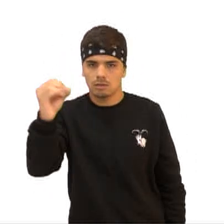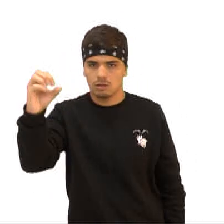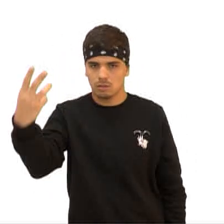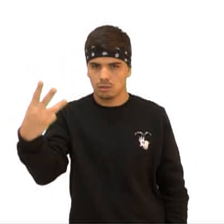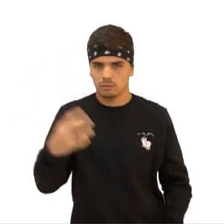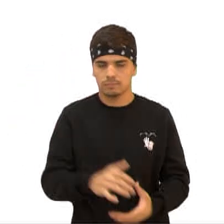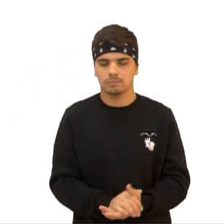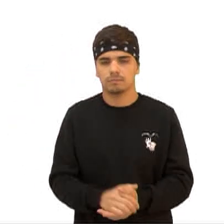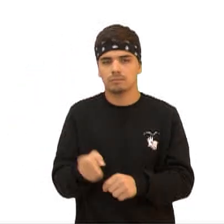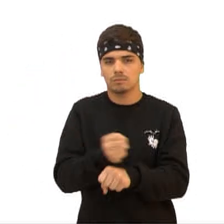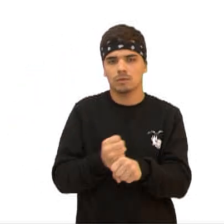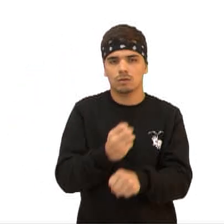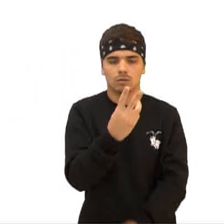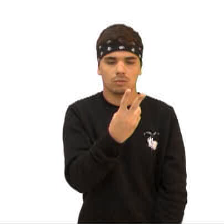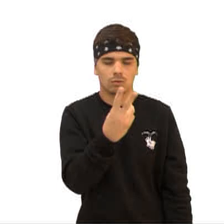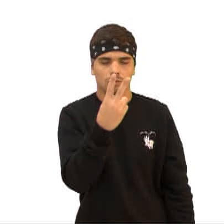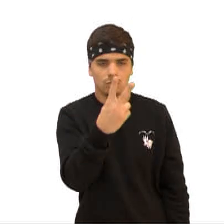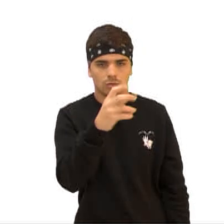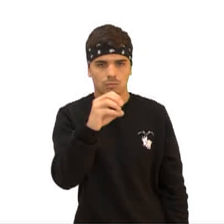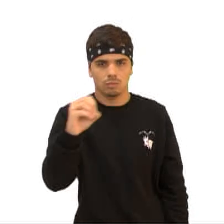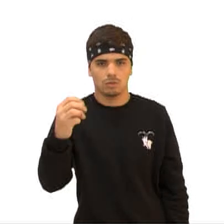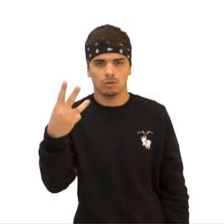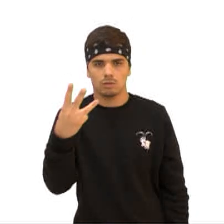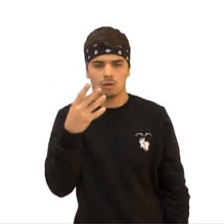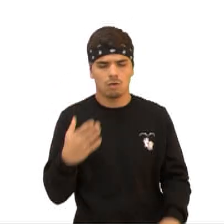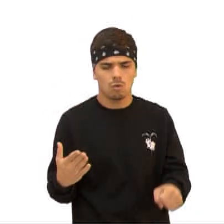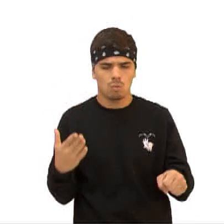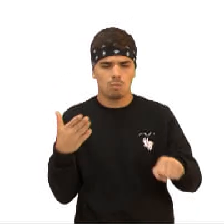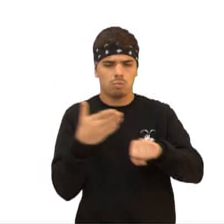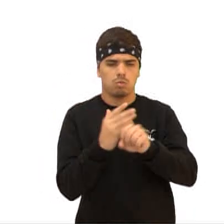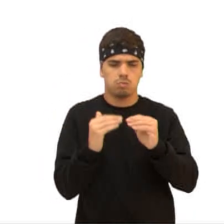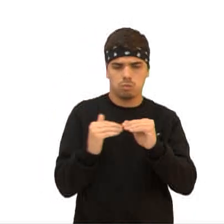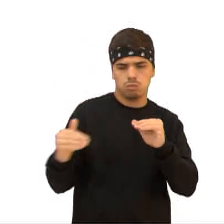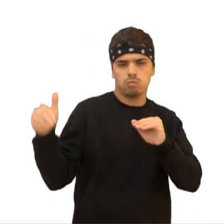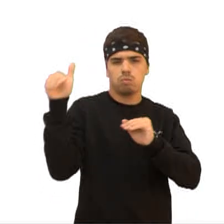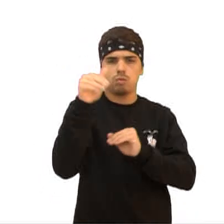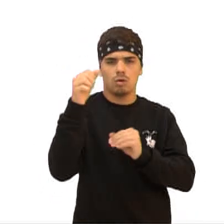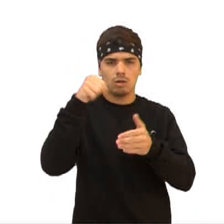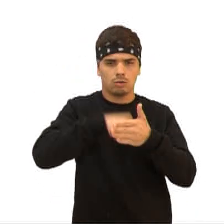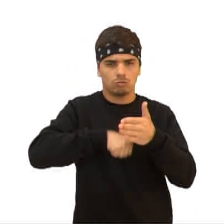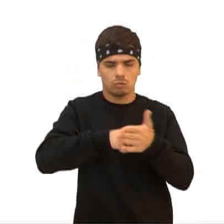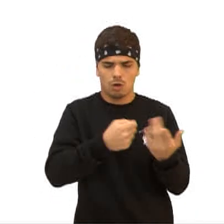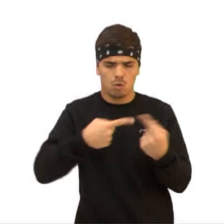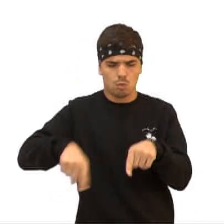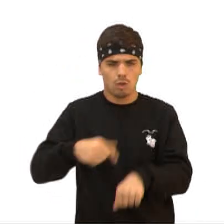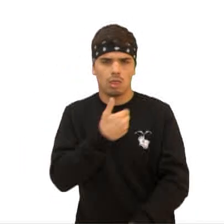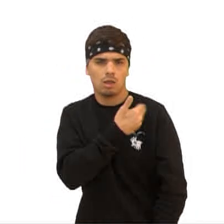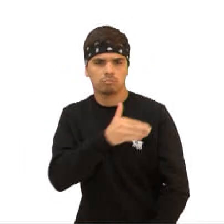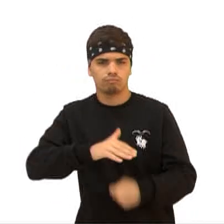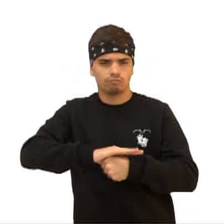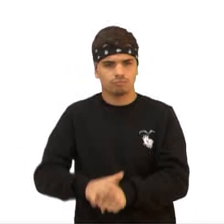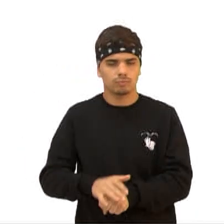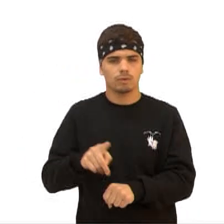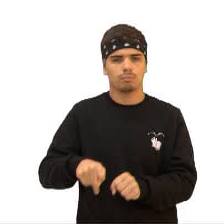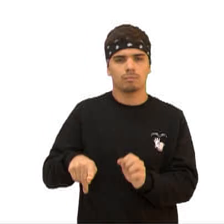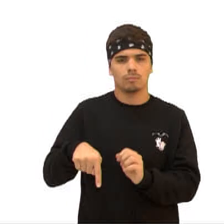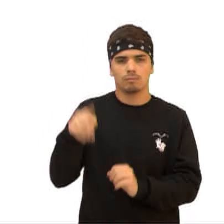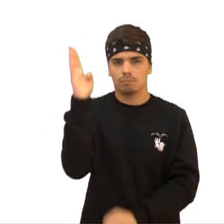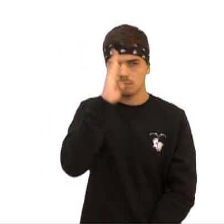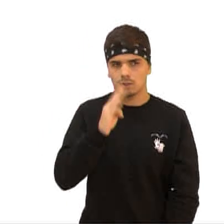10.639/03. No ano de 2003, o importante avanço na luta antirracista no país foi concretizado, a implementação da